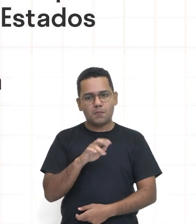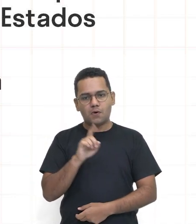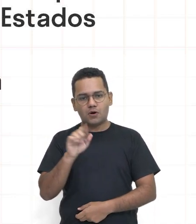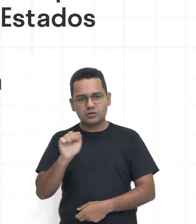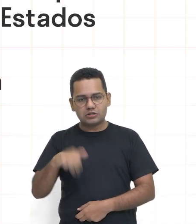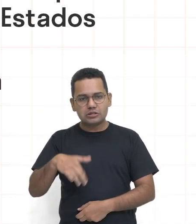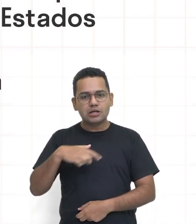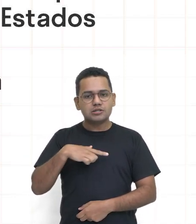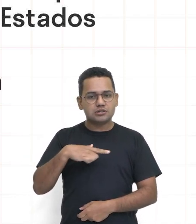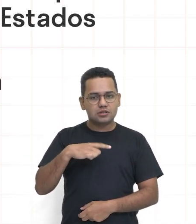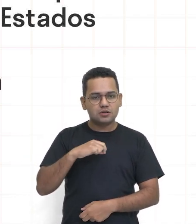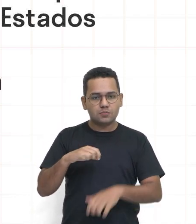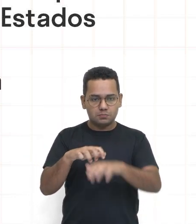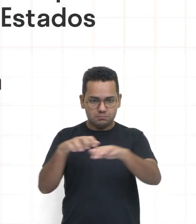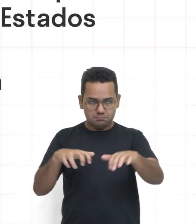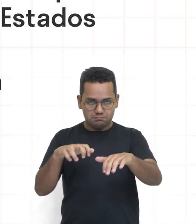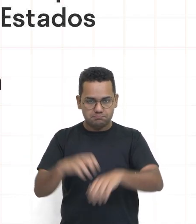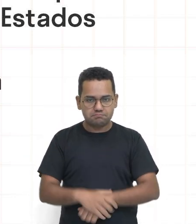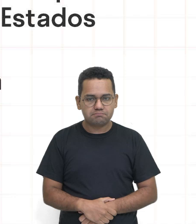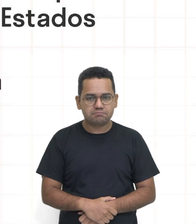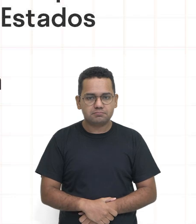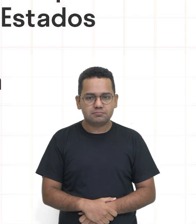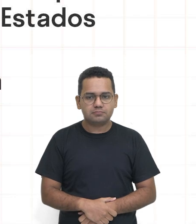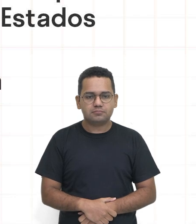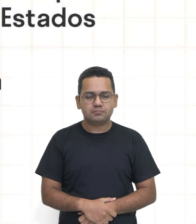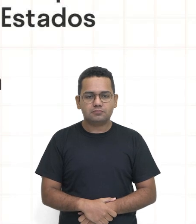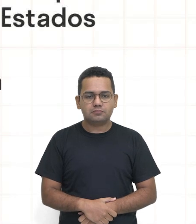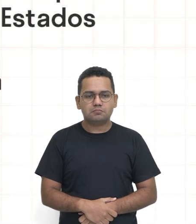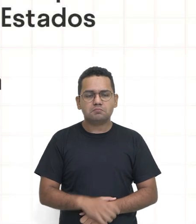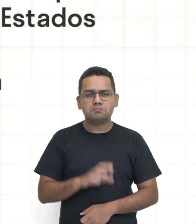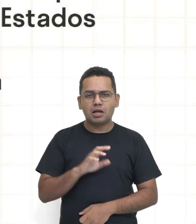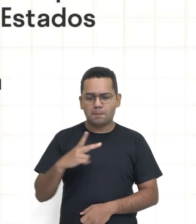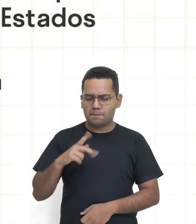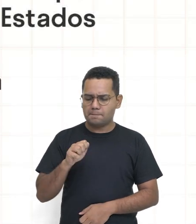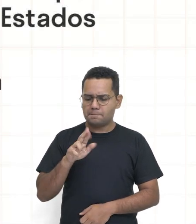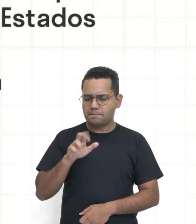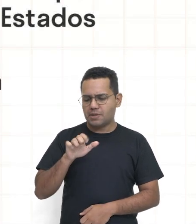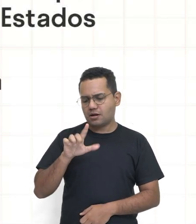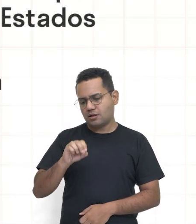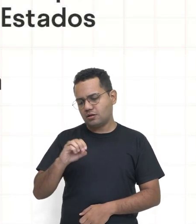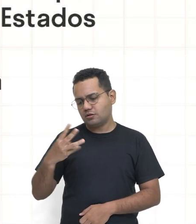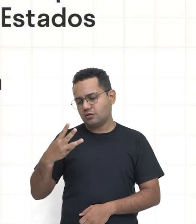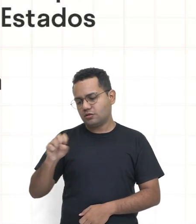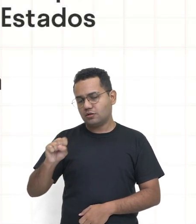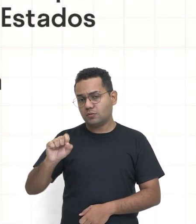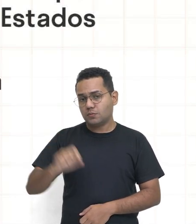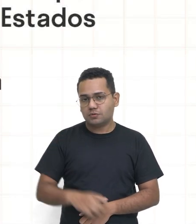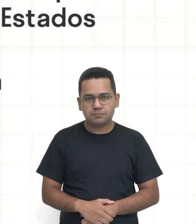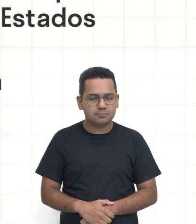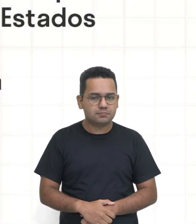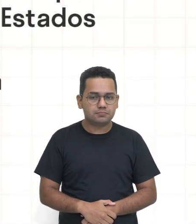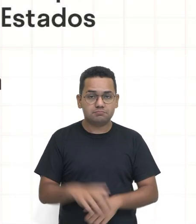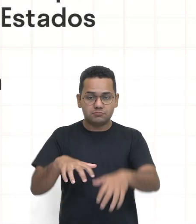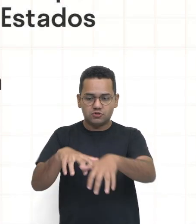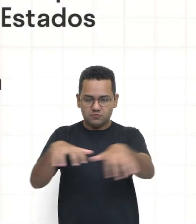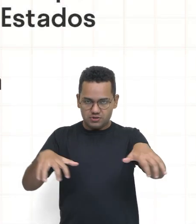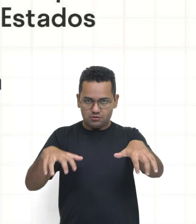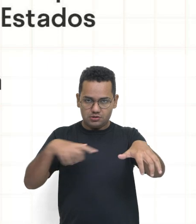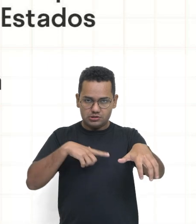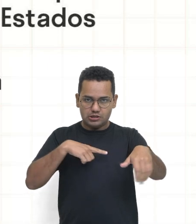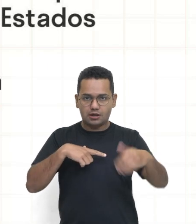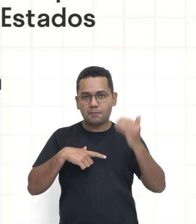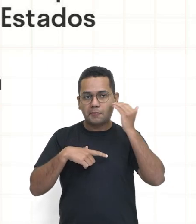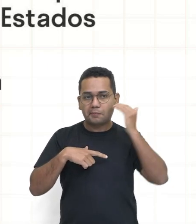Coreia com paralelo 38. Então, esse paralelo 38 vai dividir justamente a Coreia do Norte e a Coreia do